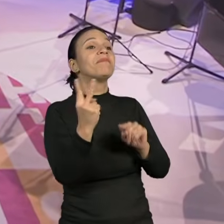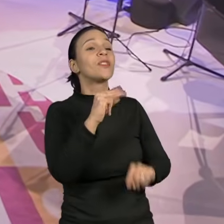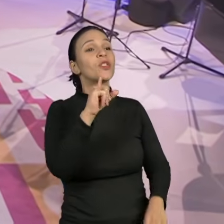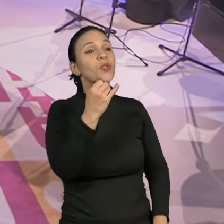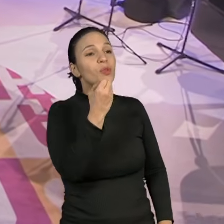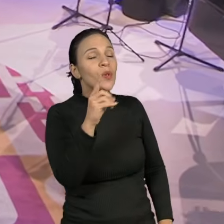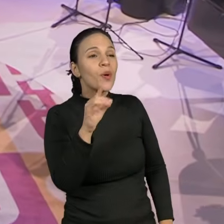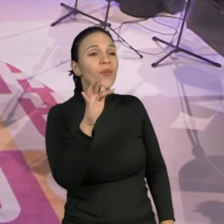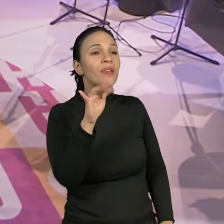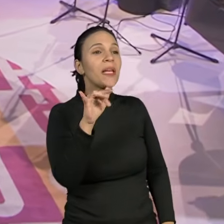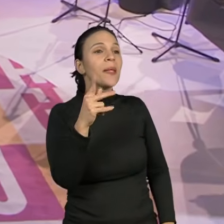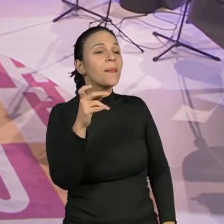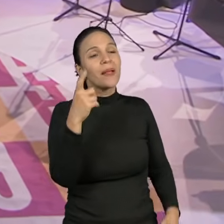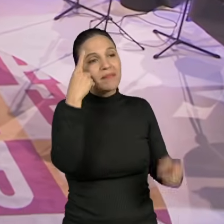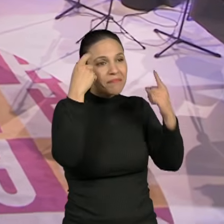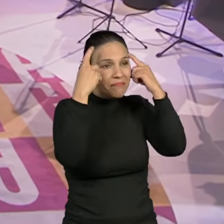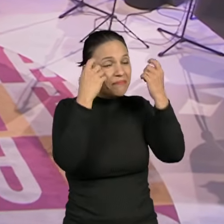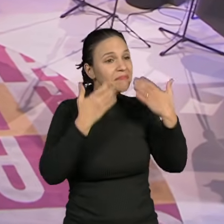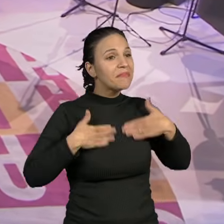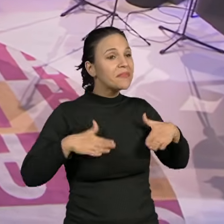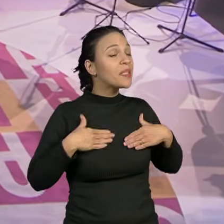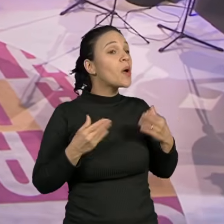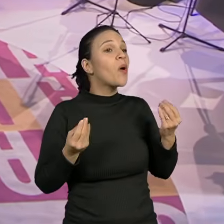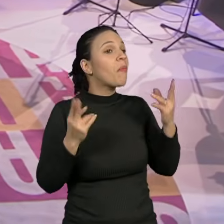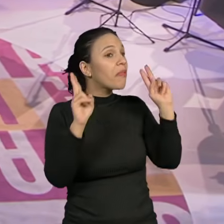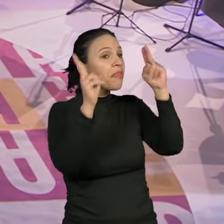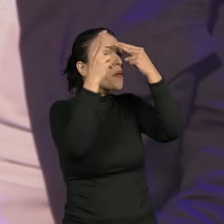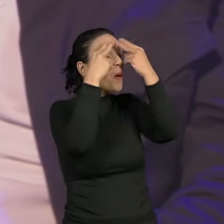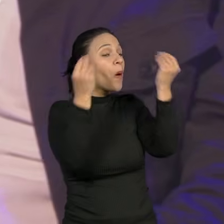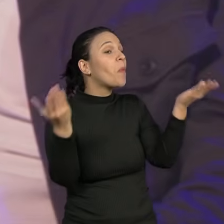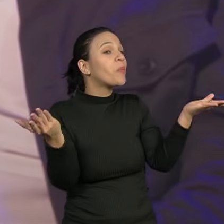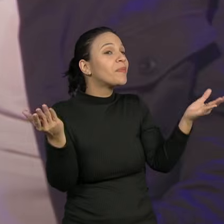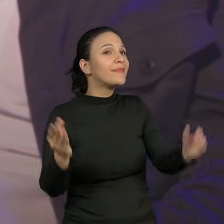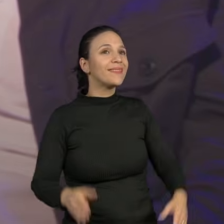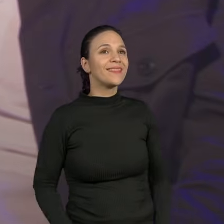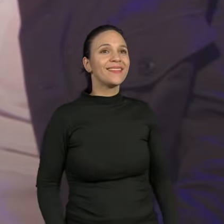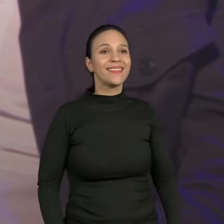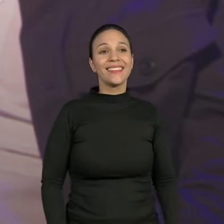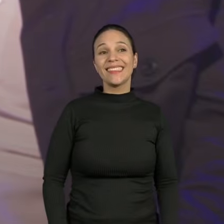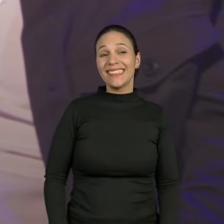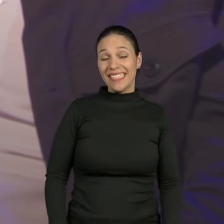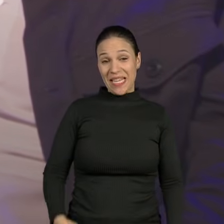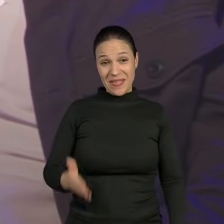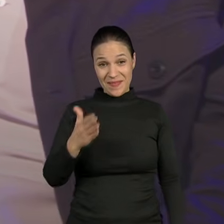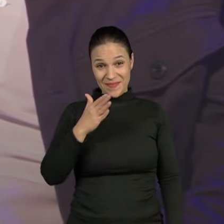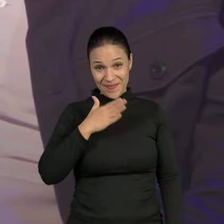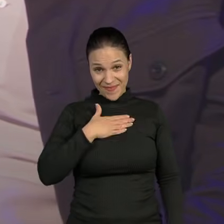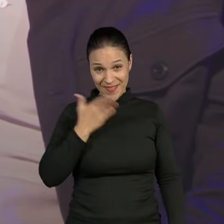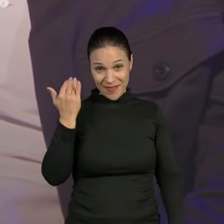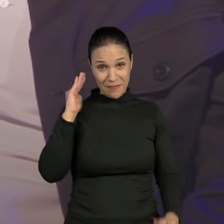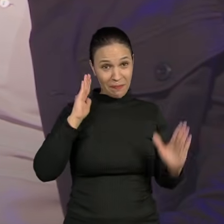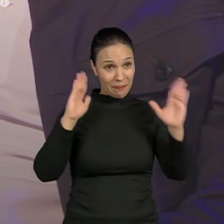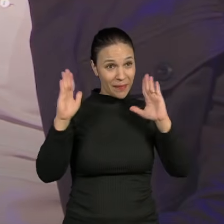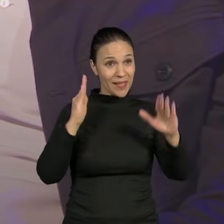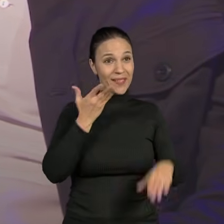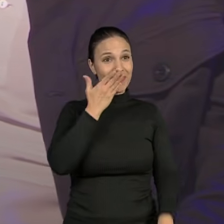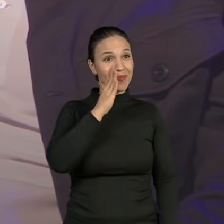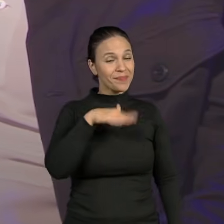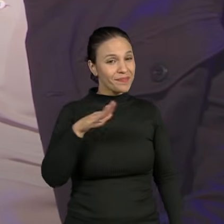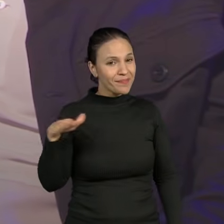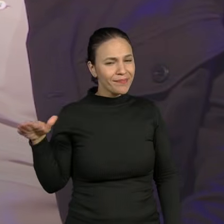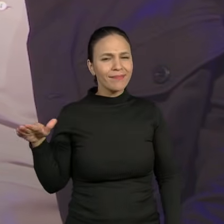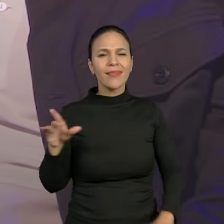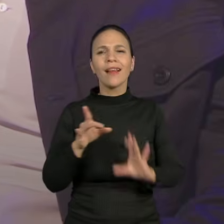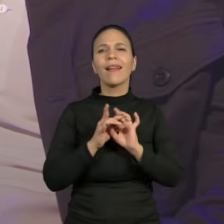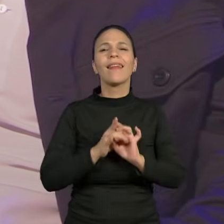infância tranquila, criativa, traumática? Cara, a minha infância foi